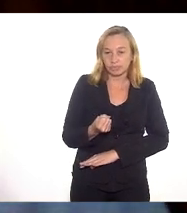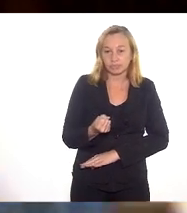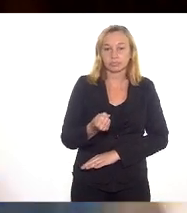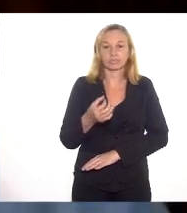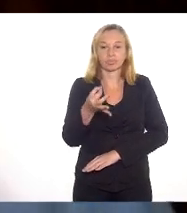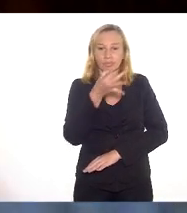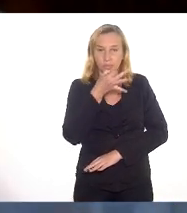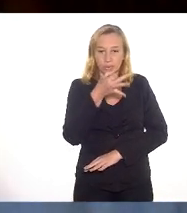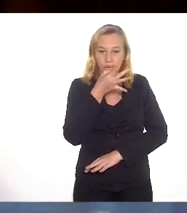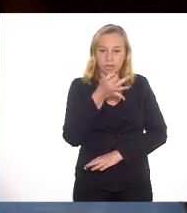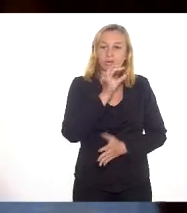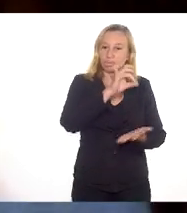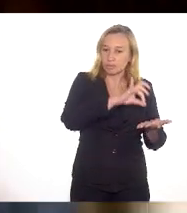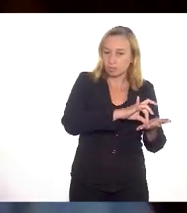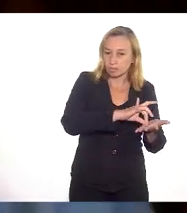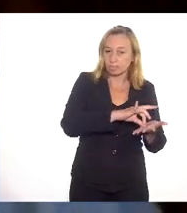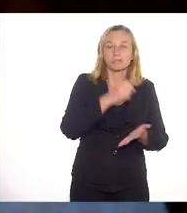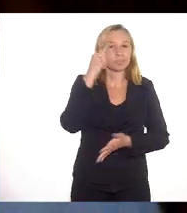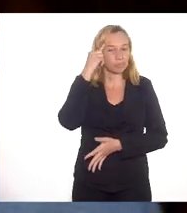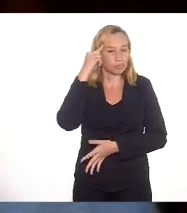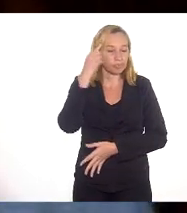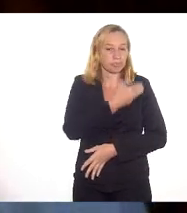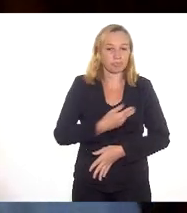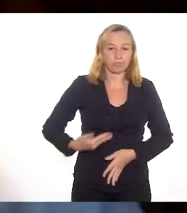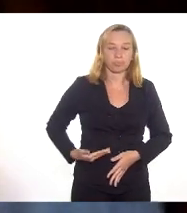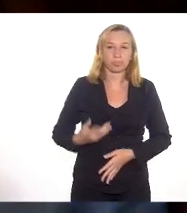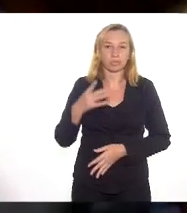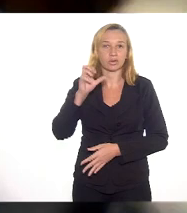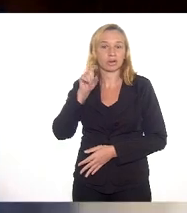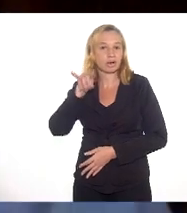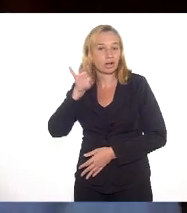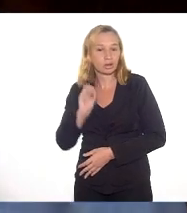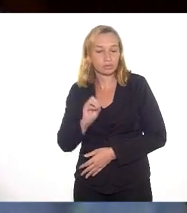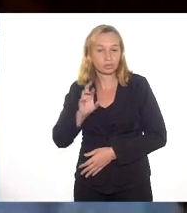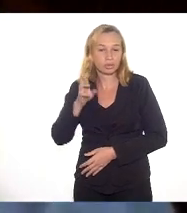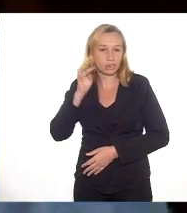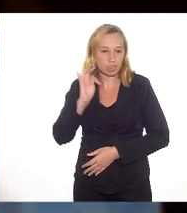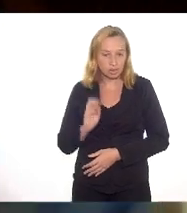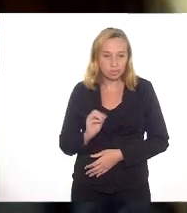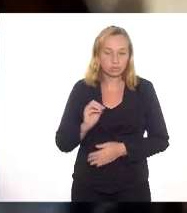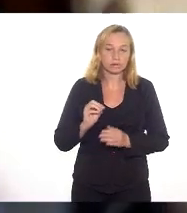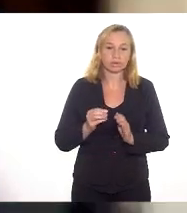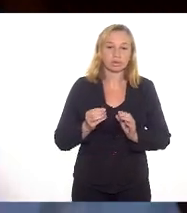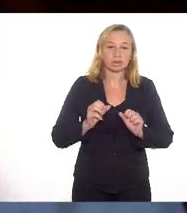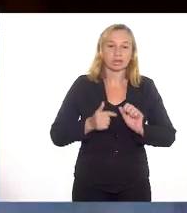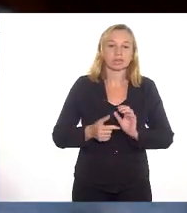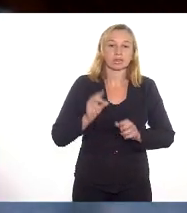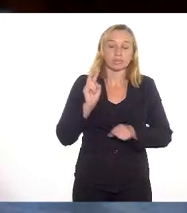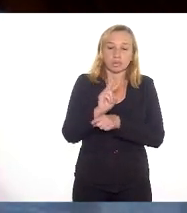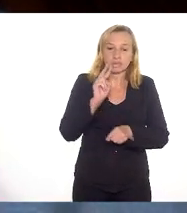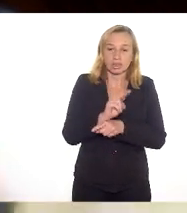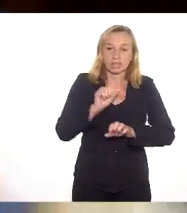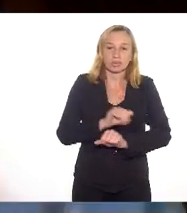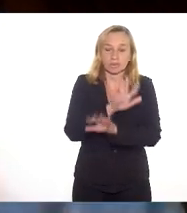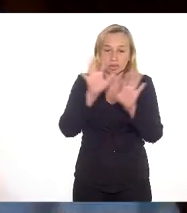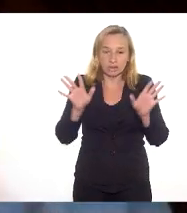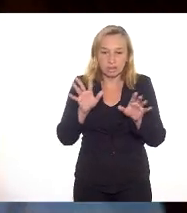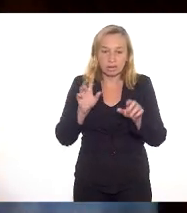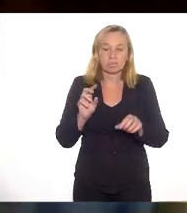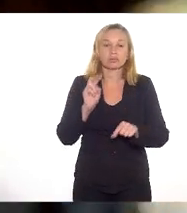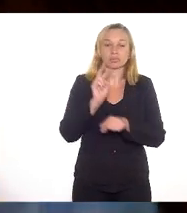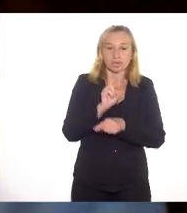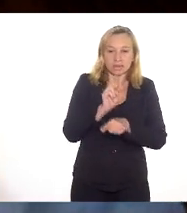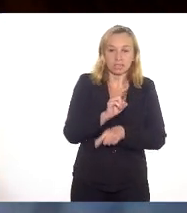opiniões reais do que pensa o governador Cláudio Castro, que é em defesa da transparência, em defesa da proteção